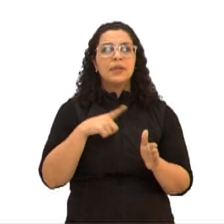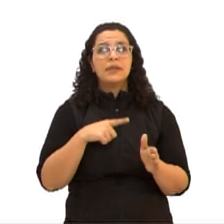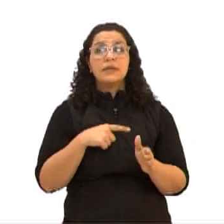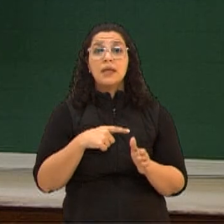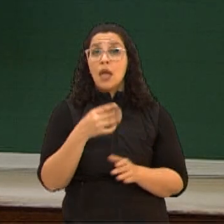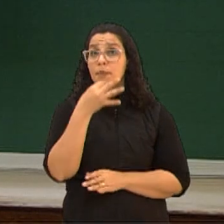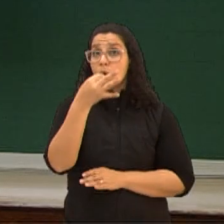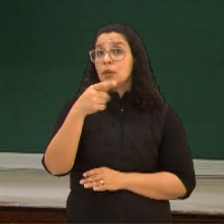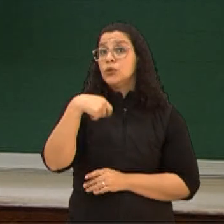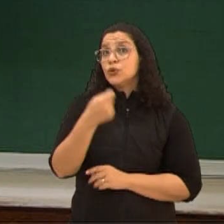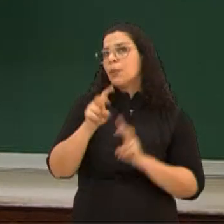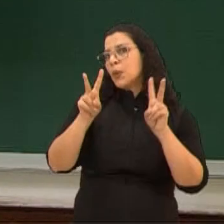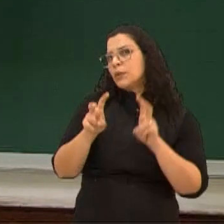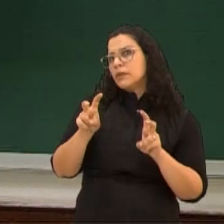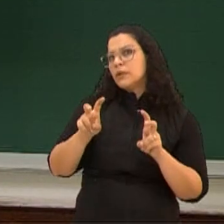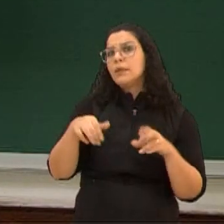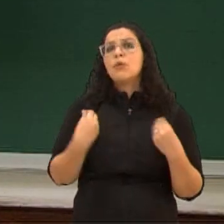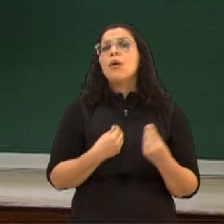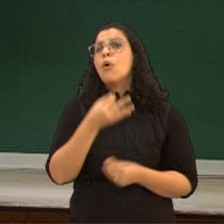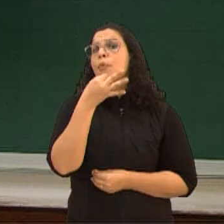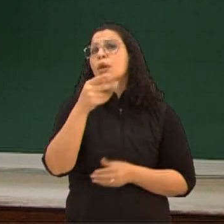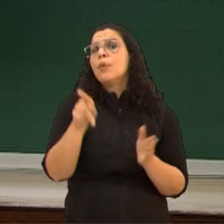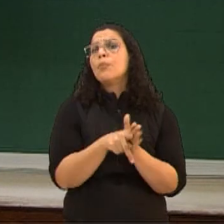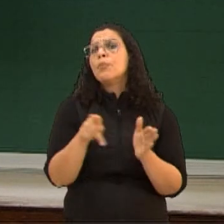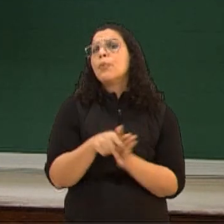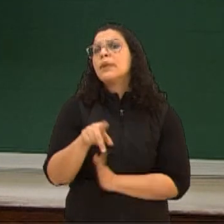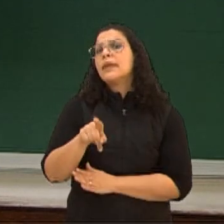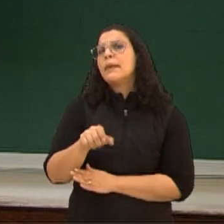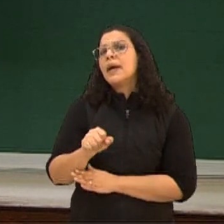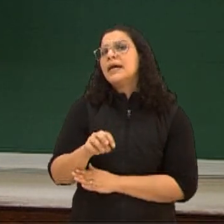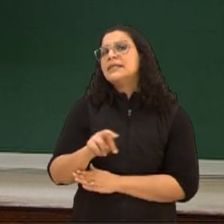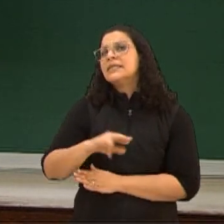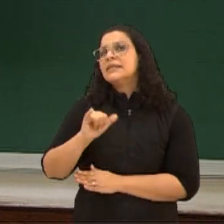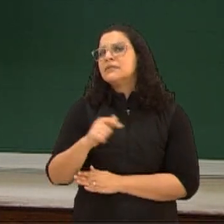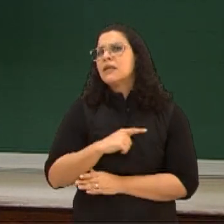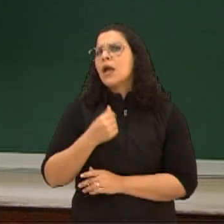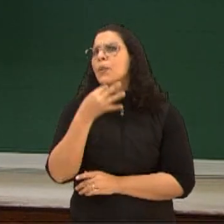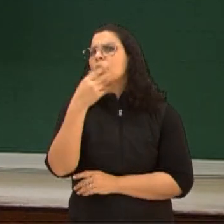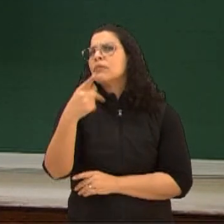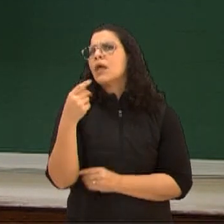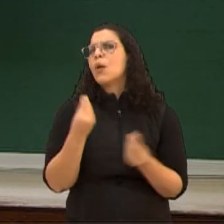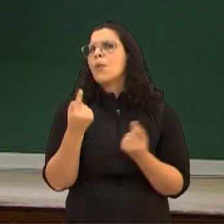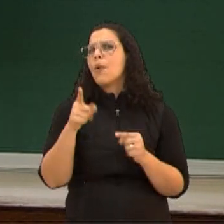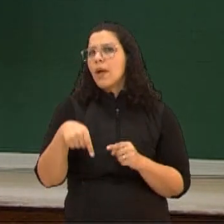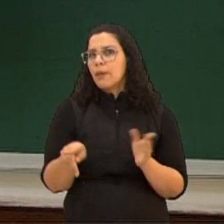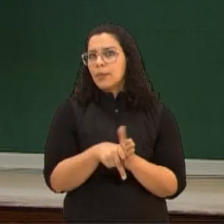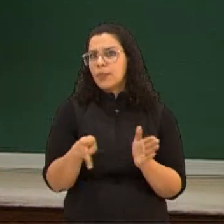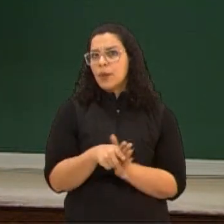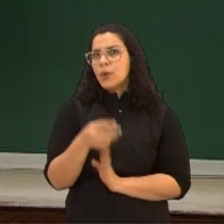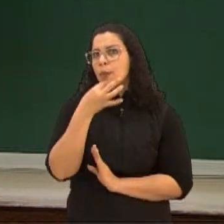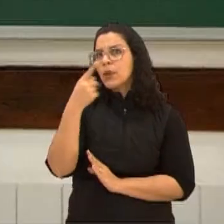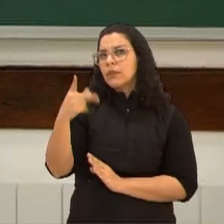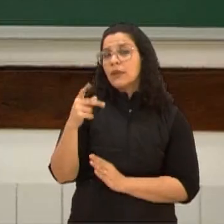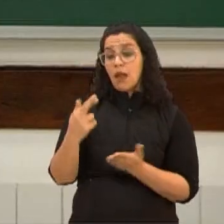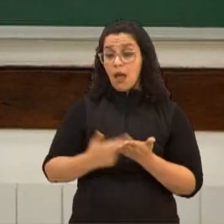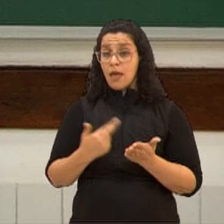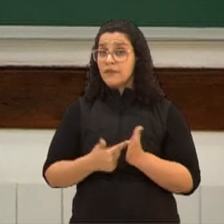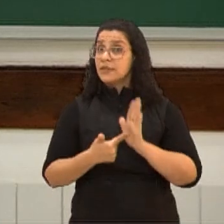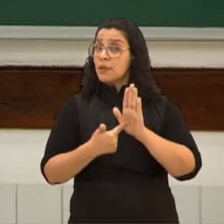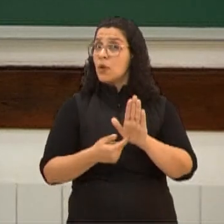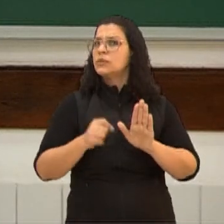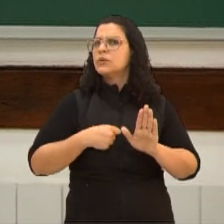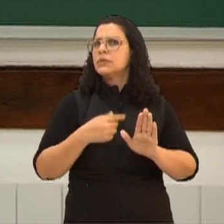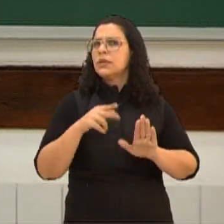ao tema e, afinal, qual era a posição nesse periódico ali, nesse editorial? Qual é a posição